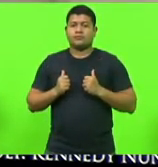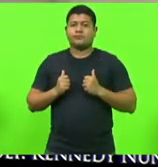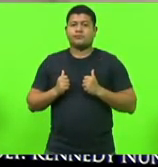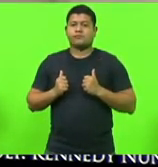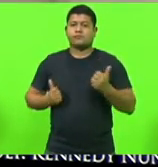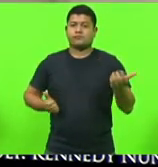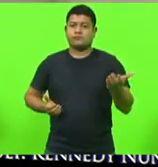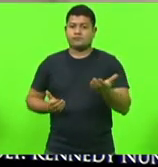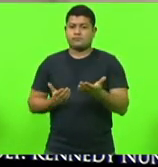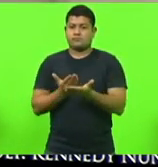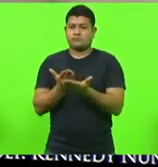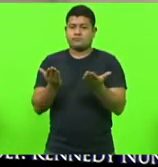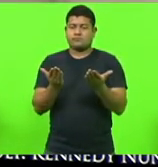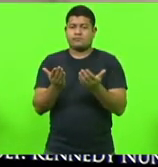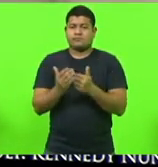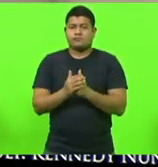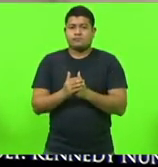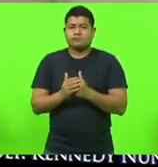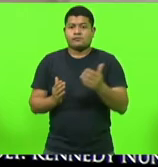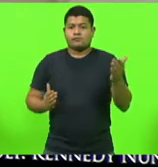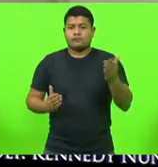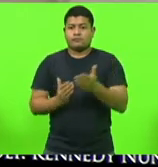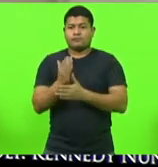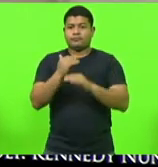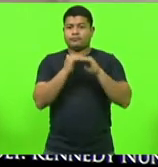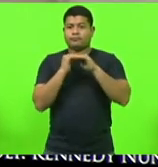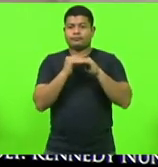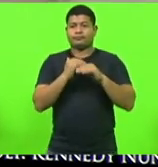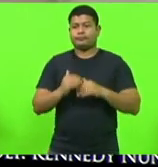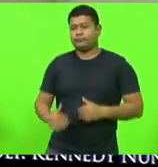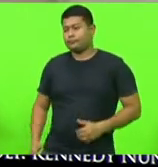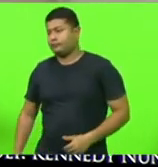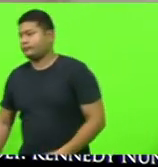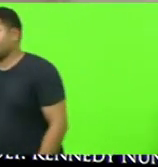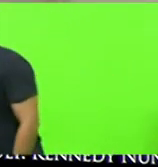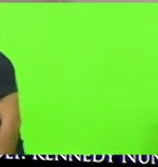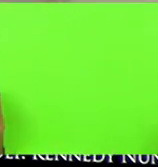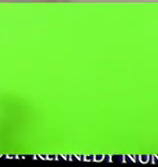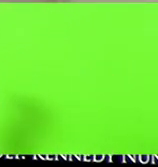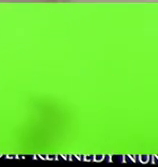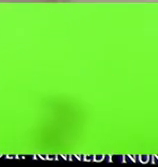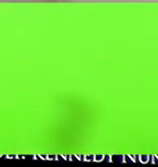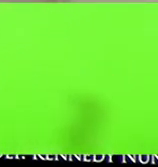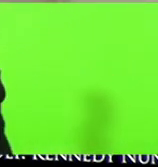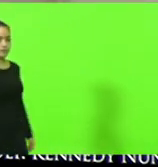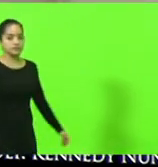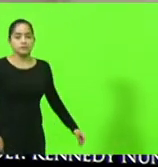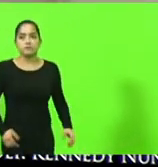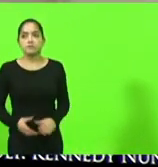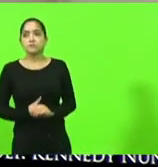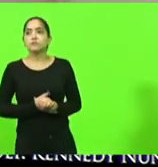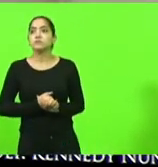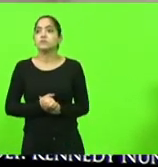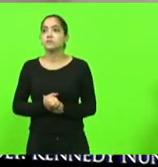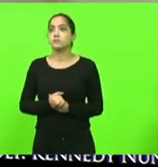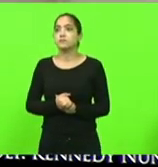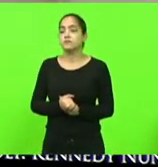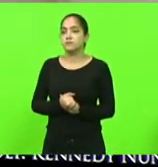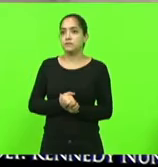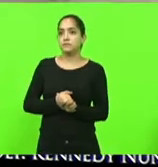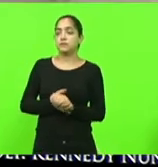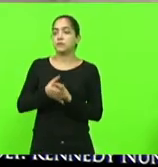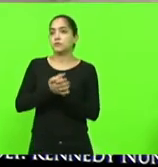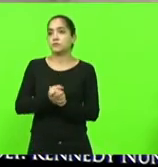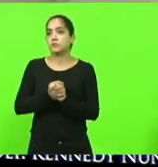permaneçam como se encontram. Aprovado por unanimidade. Moção 748, autor deputado Sérgio Mota. Cumprimentando o comandante-geral,